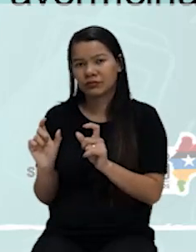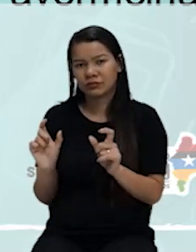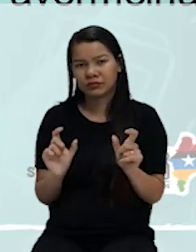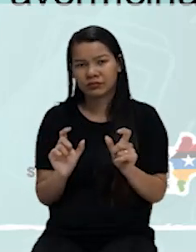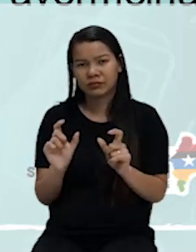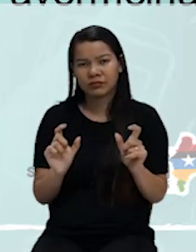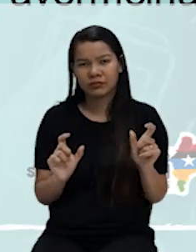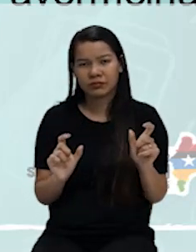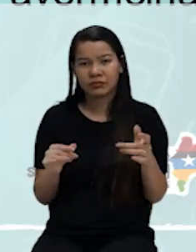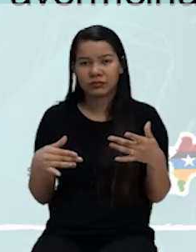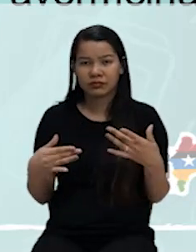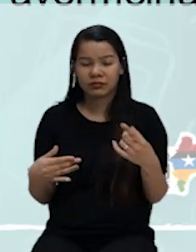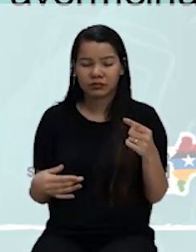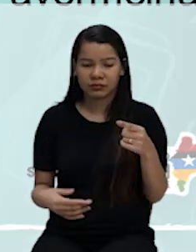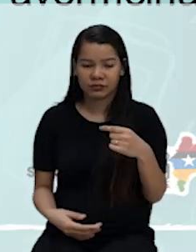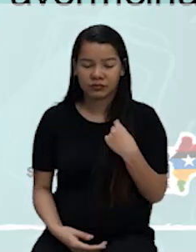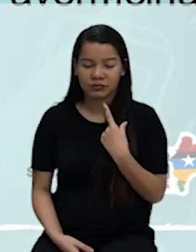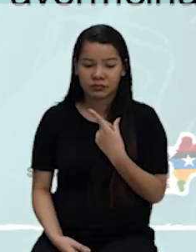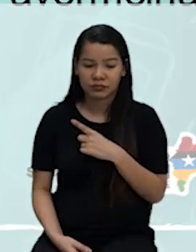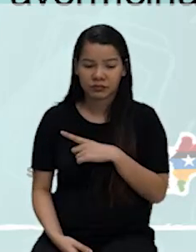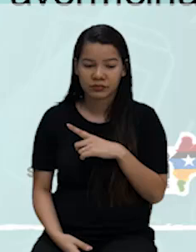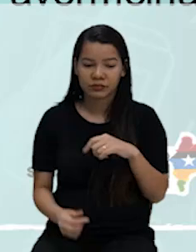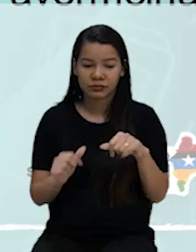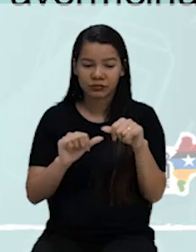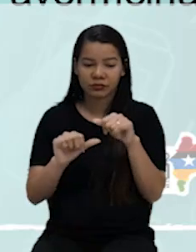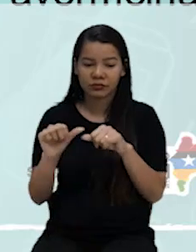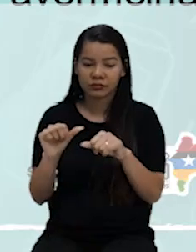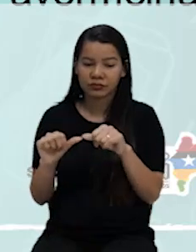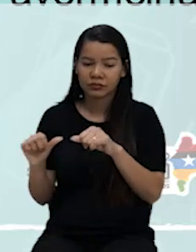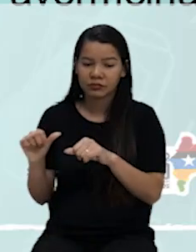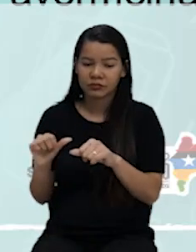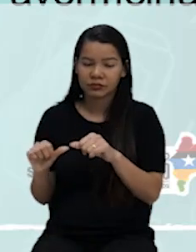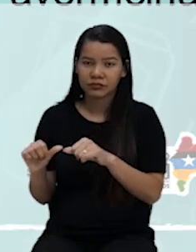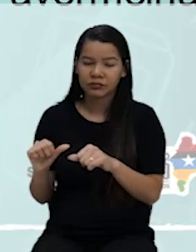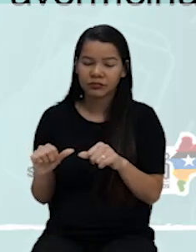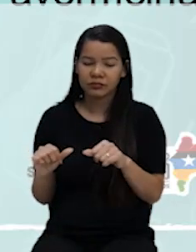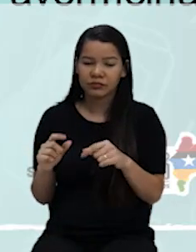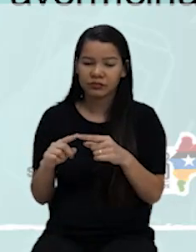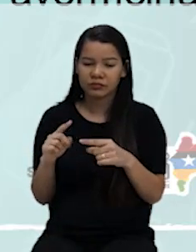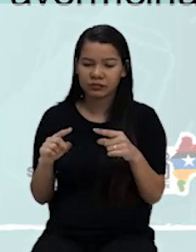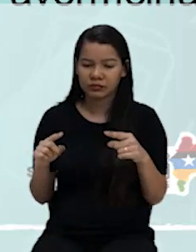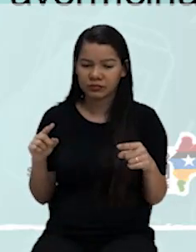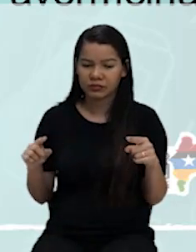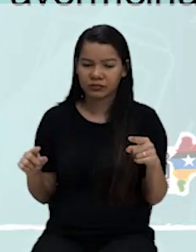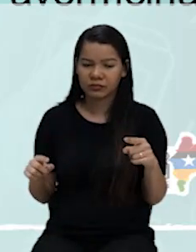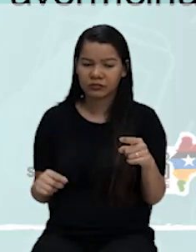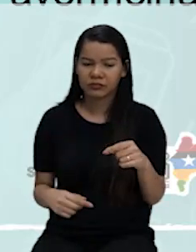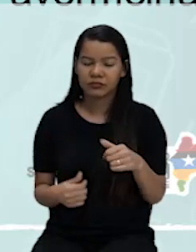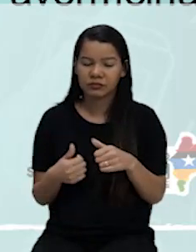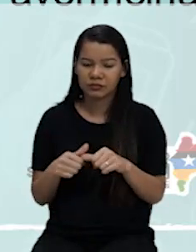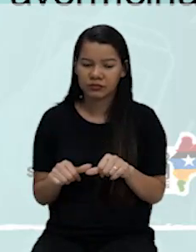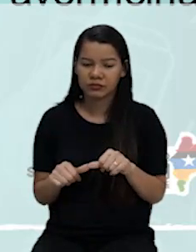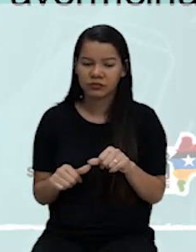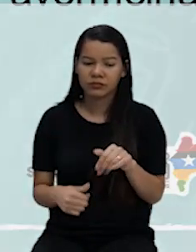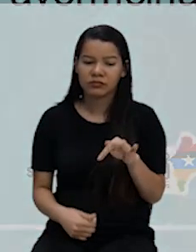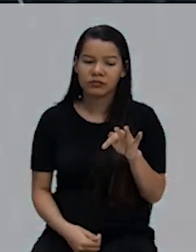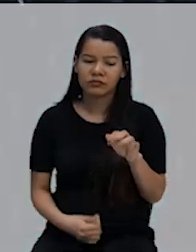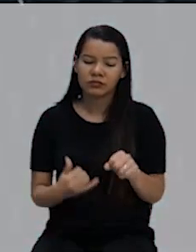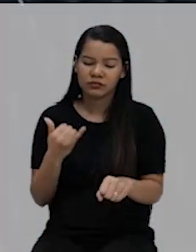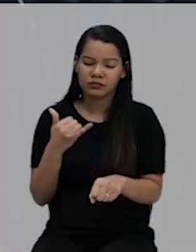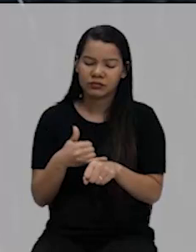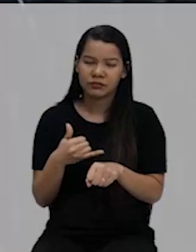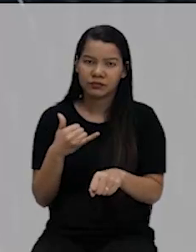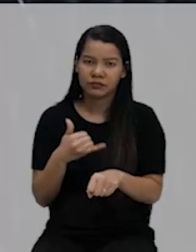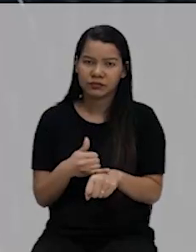parafuso. Então aqui nós temos uma mudança radical na matéria. Aqui a matéria está sendo ferro,